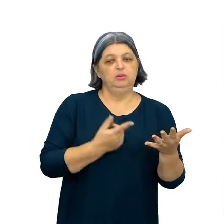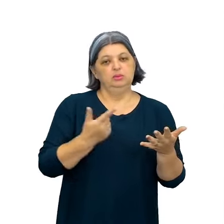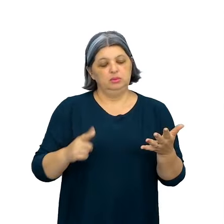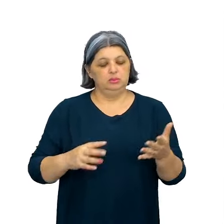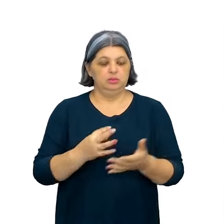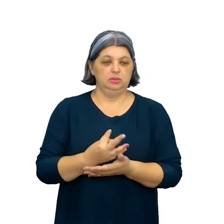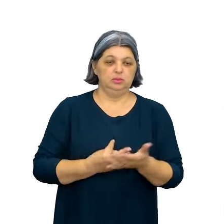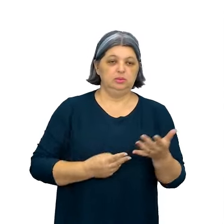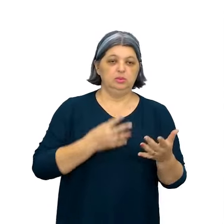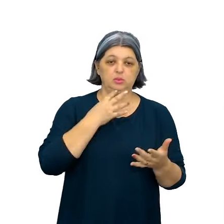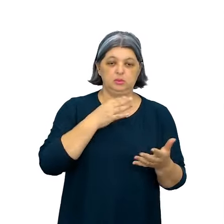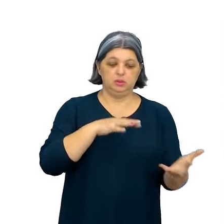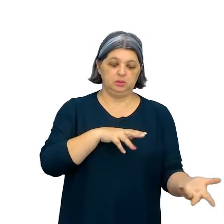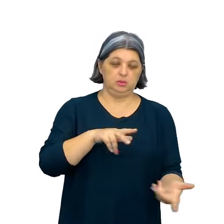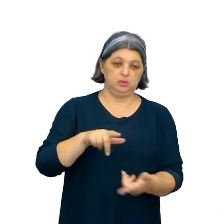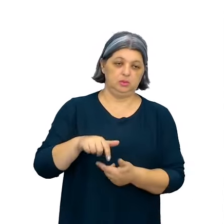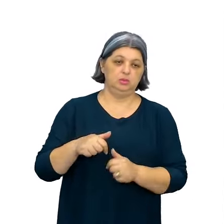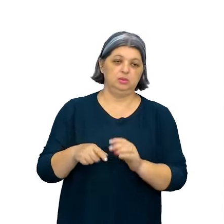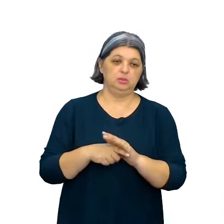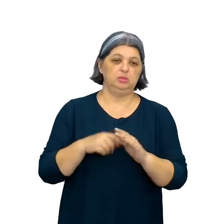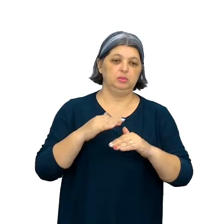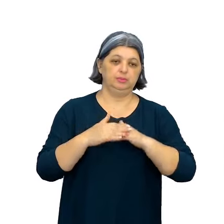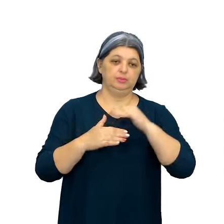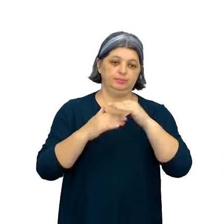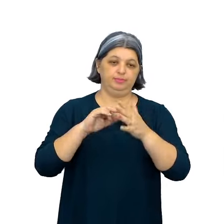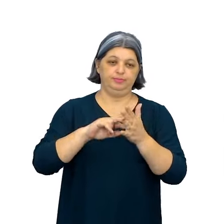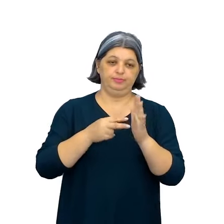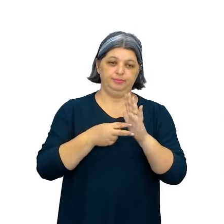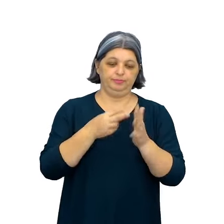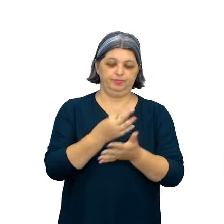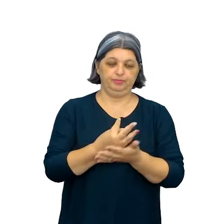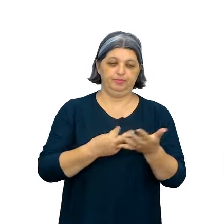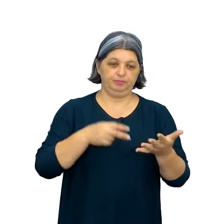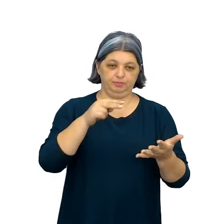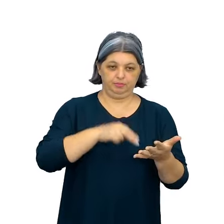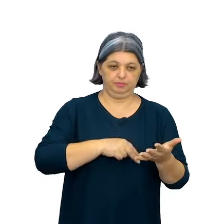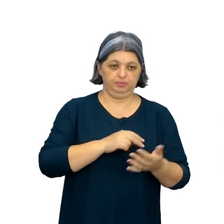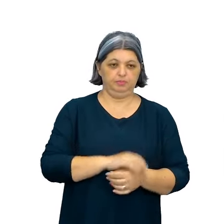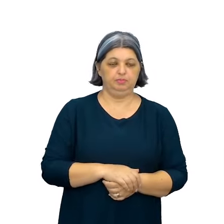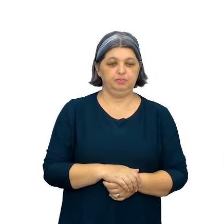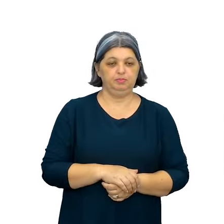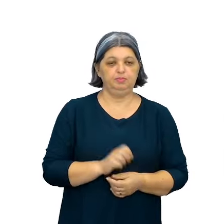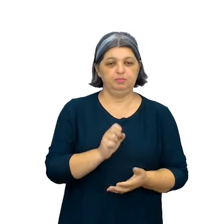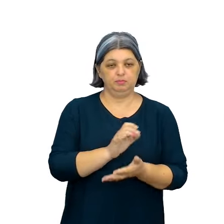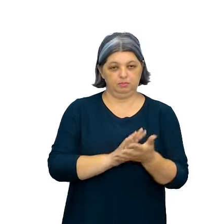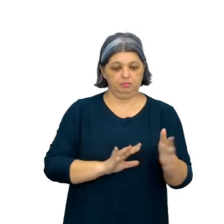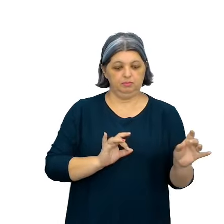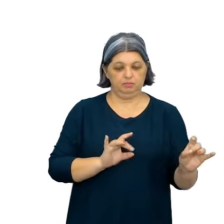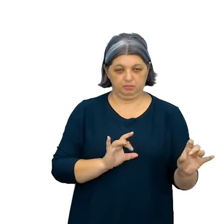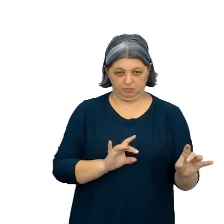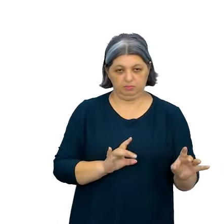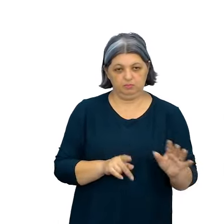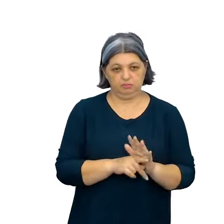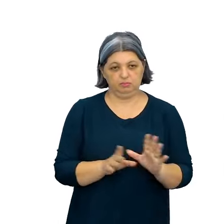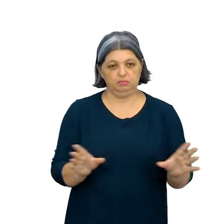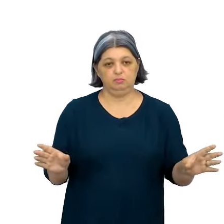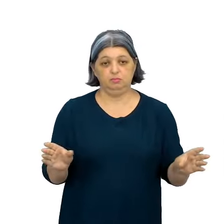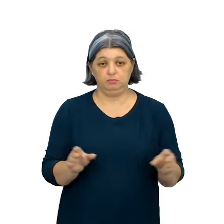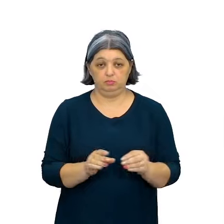conhecimento de mundo, de maneira a construir os sentidos do texto que está lendo. Para atividades específicas, como as de resumo